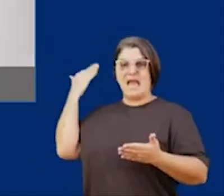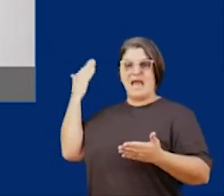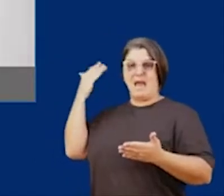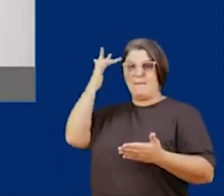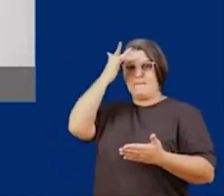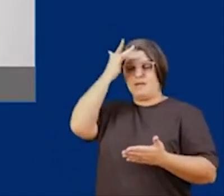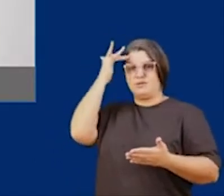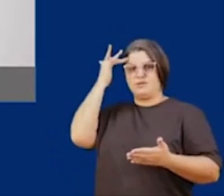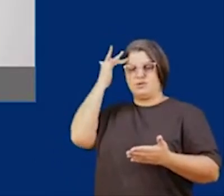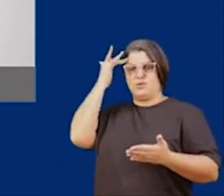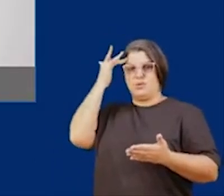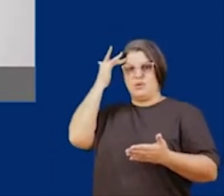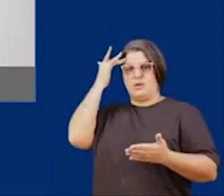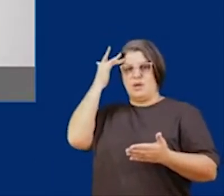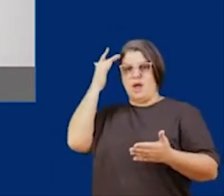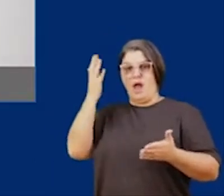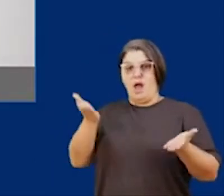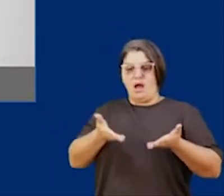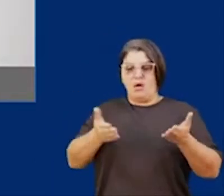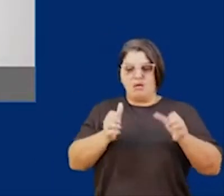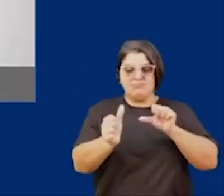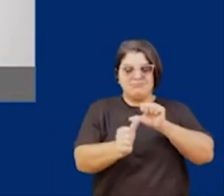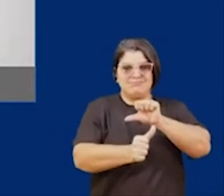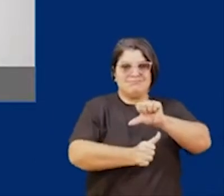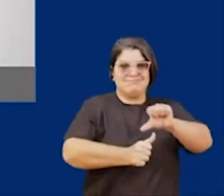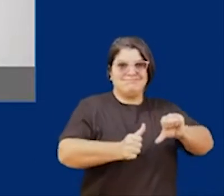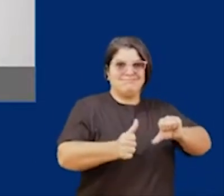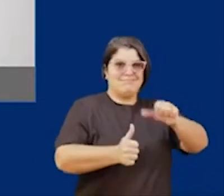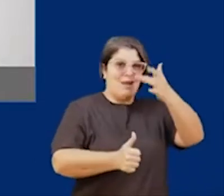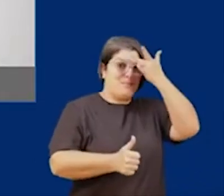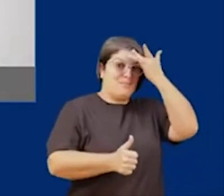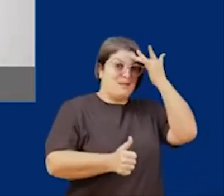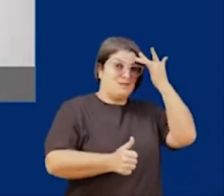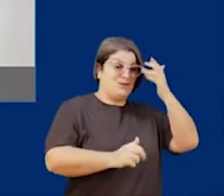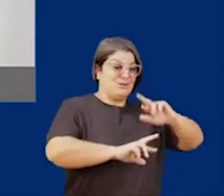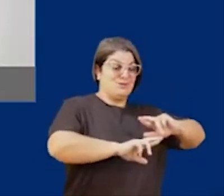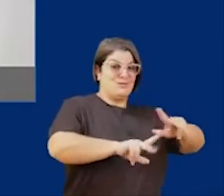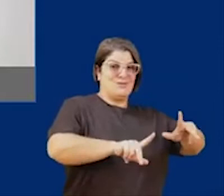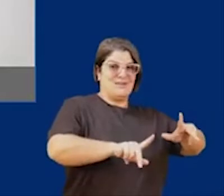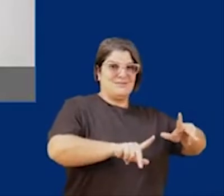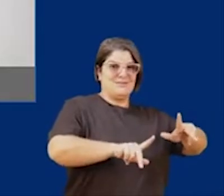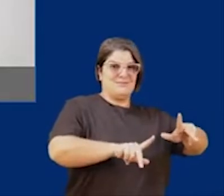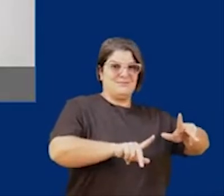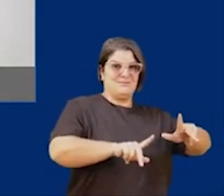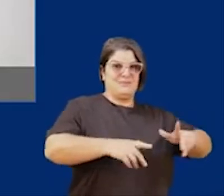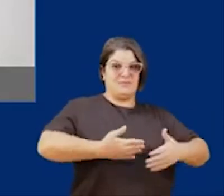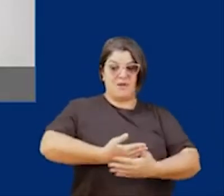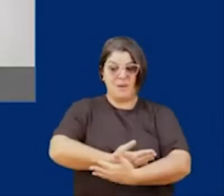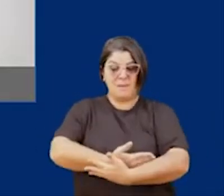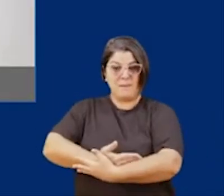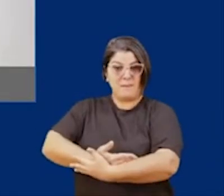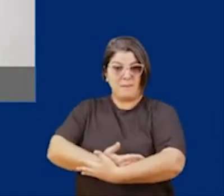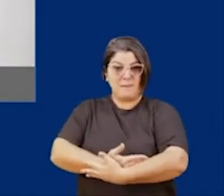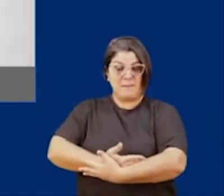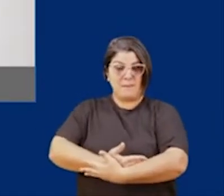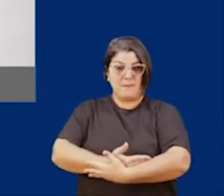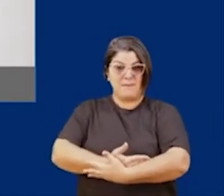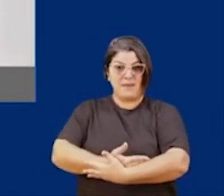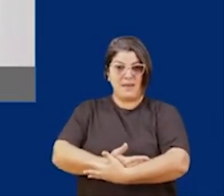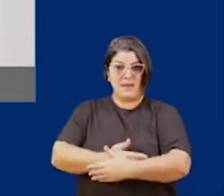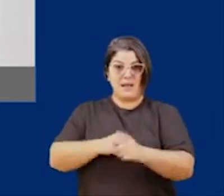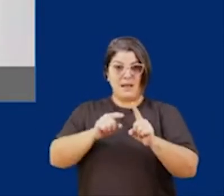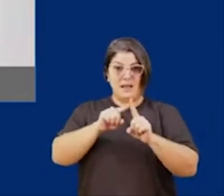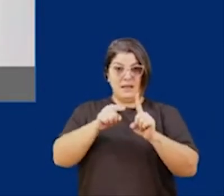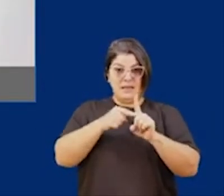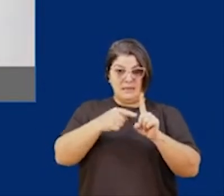do outro lado, ela era outra pessoa. Esse bebê que antes era alimentado por uma placenta, que essa mulher às